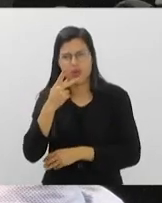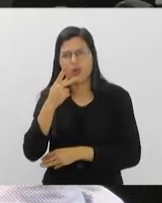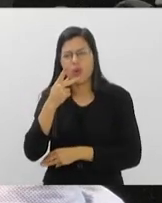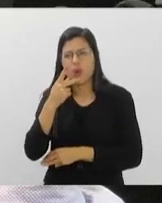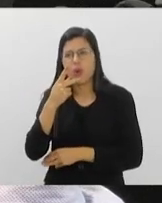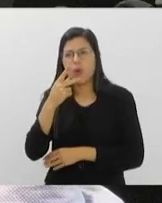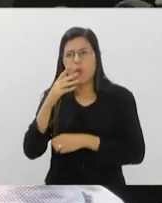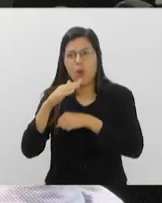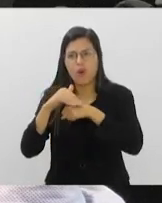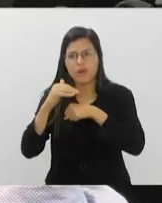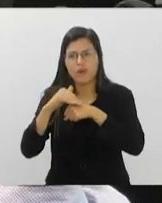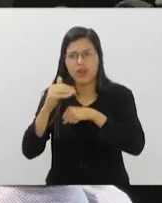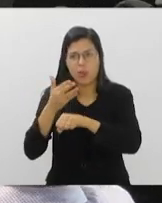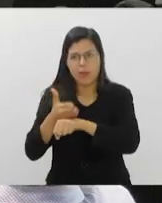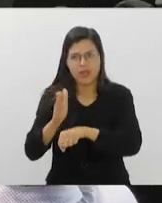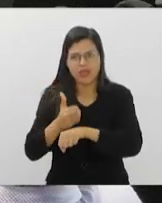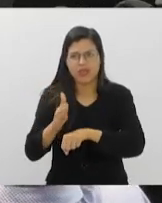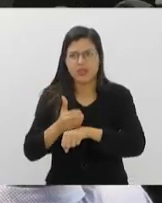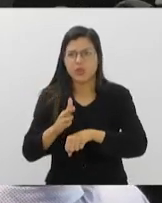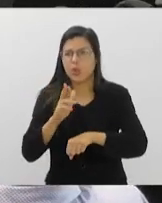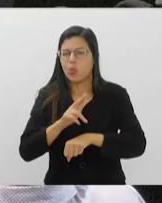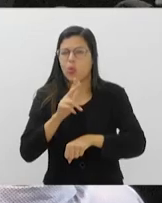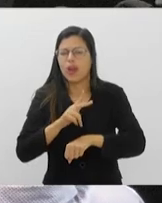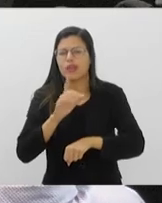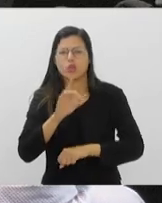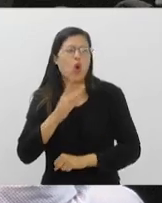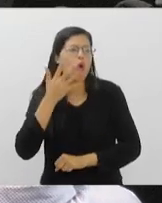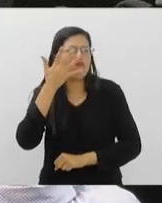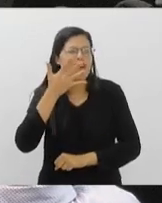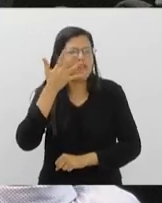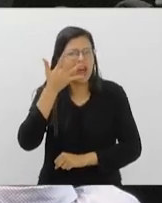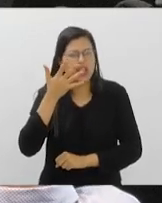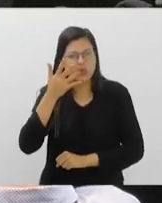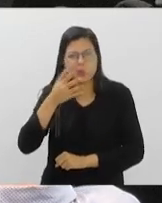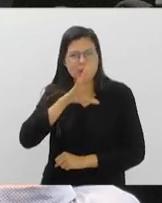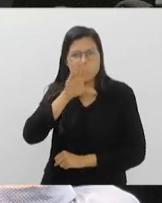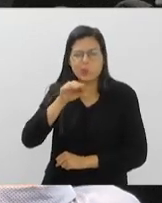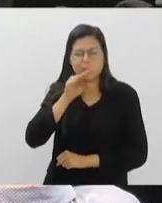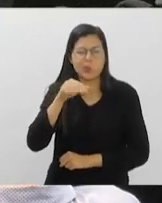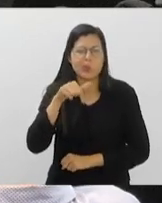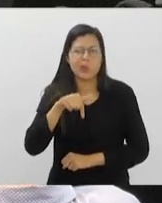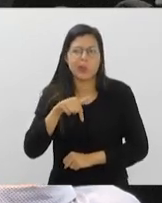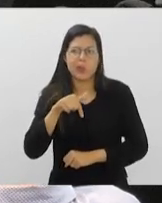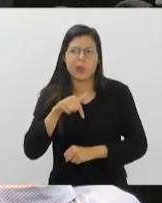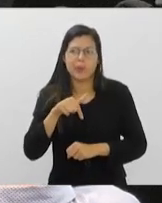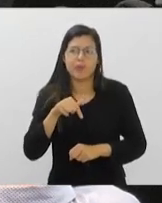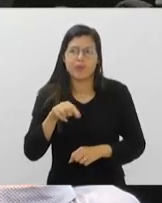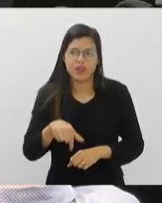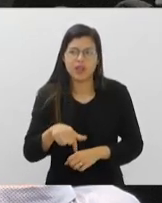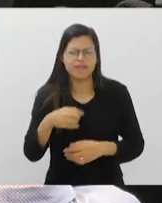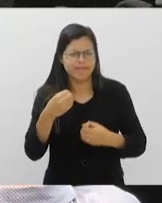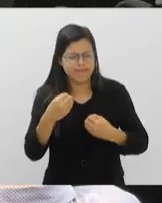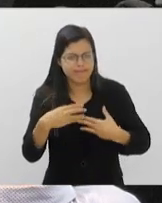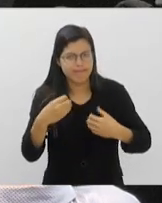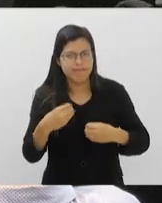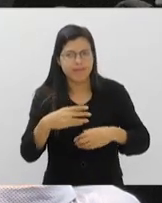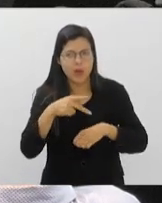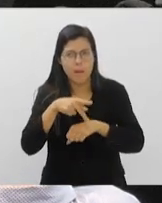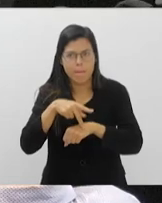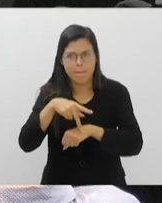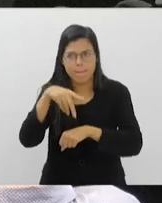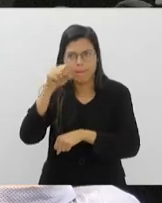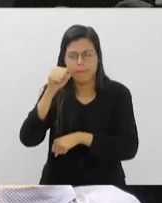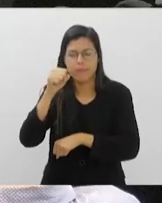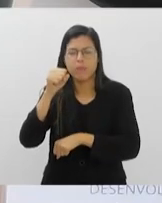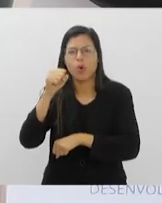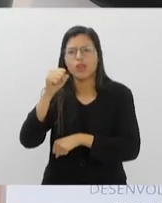praticado não o afeto falado o afeto dito ele além de ser esse Grande Mestre foi meu mestre também né na minha pós-graduação e